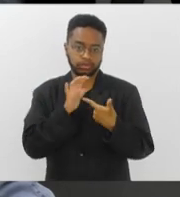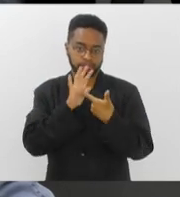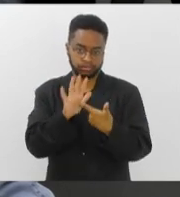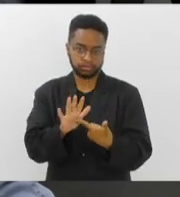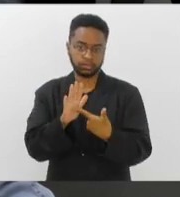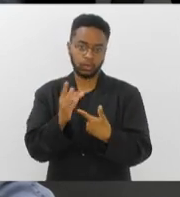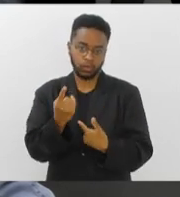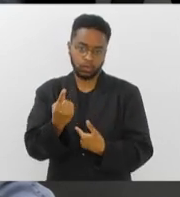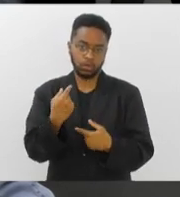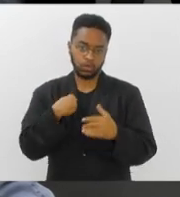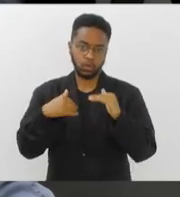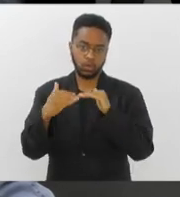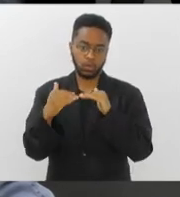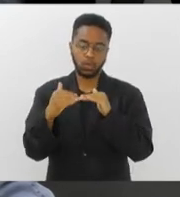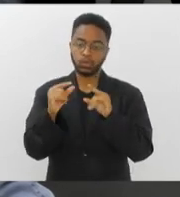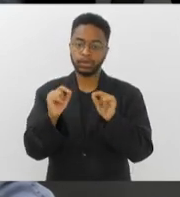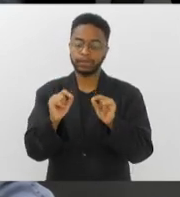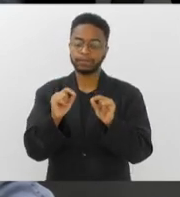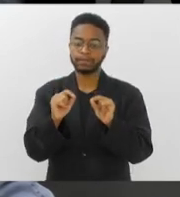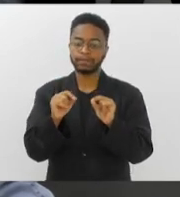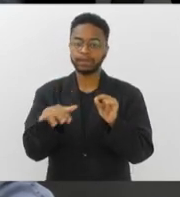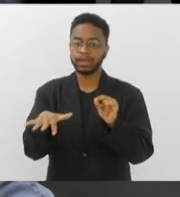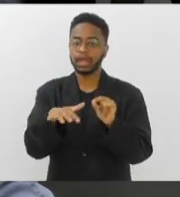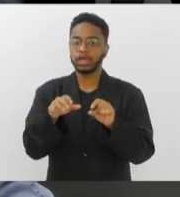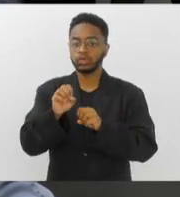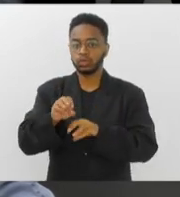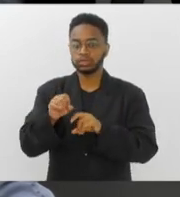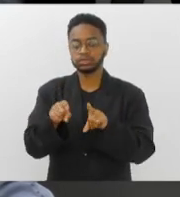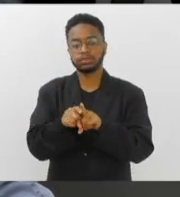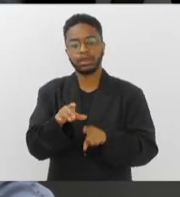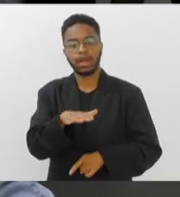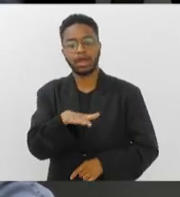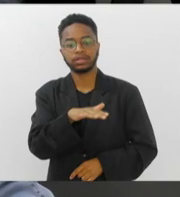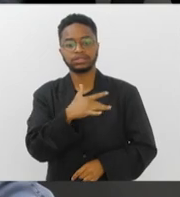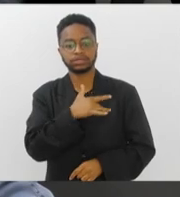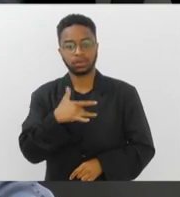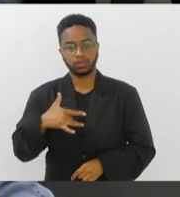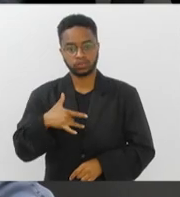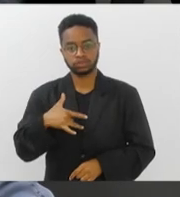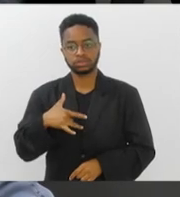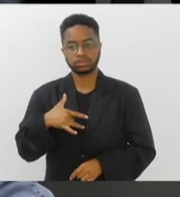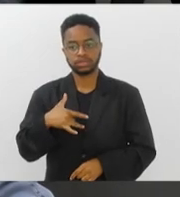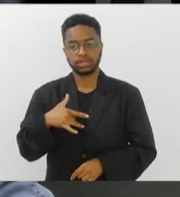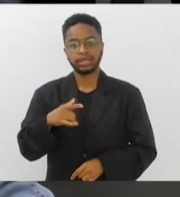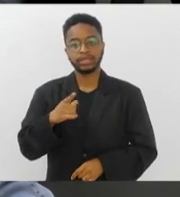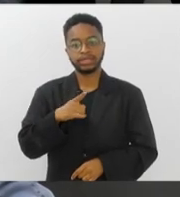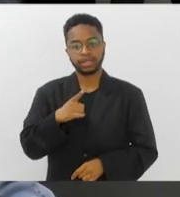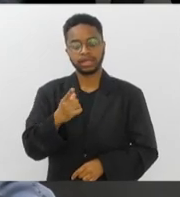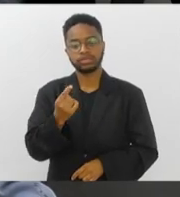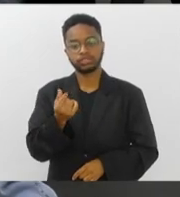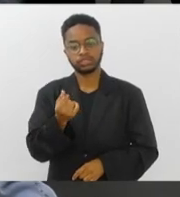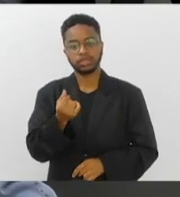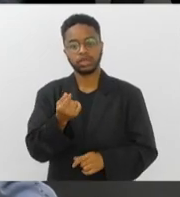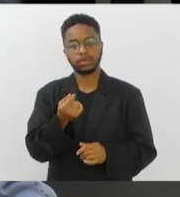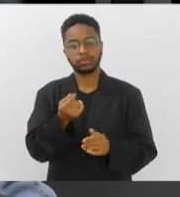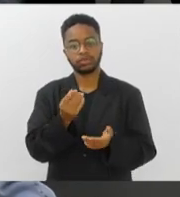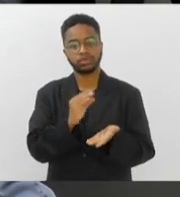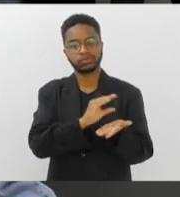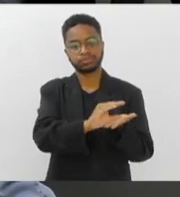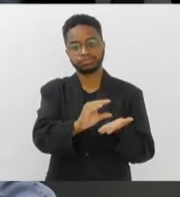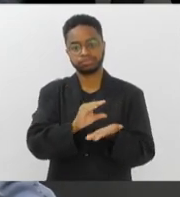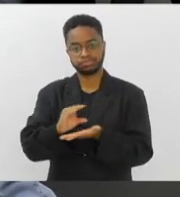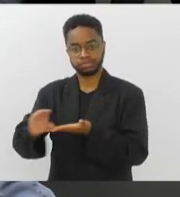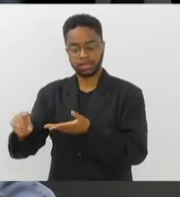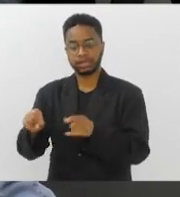ela trouxe, que a educação, assim como a saúde, são áreas com verba carimbada e uma delimitação